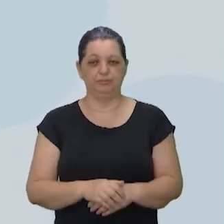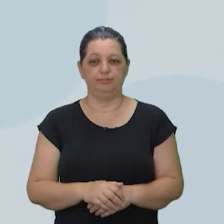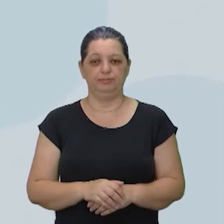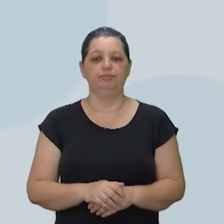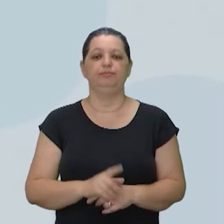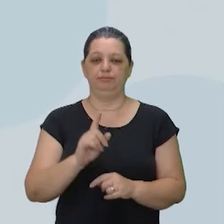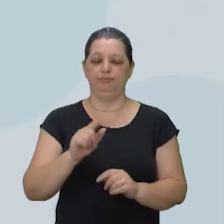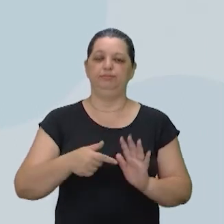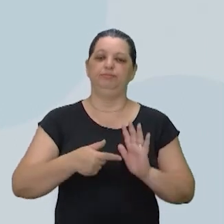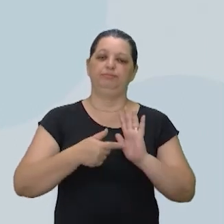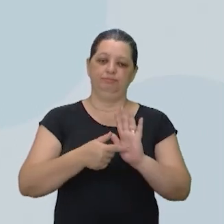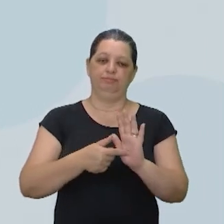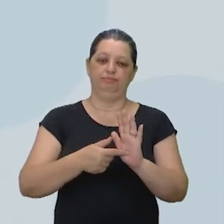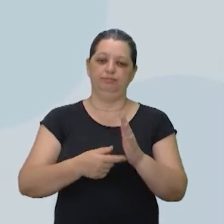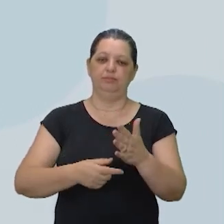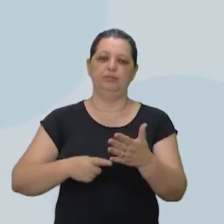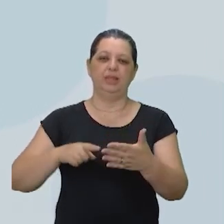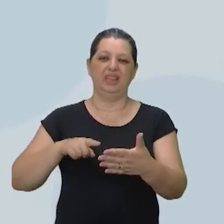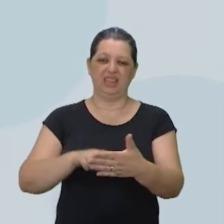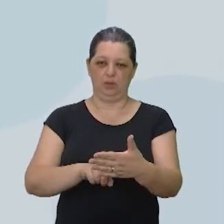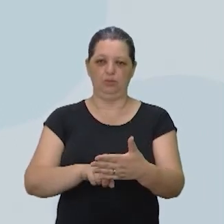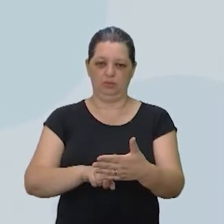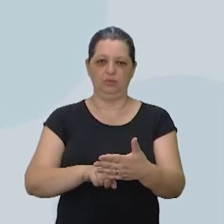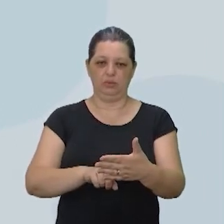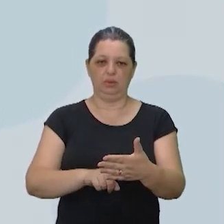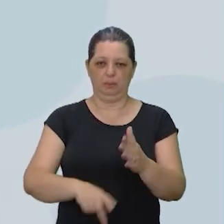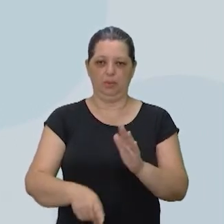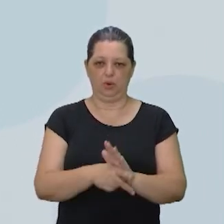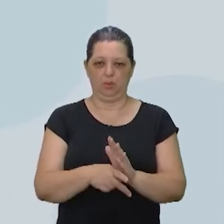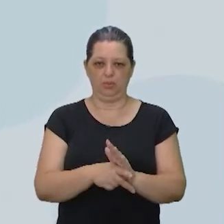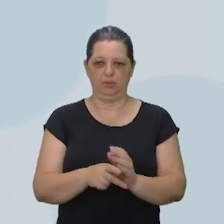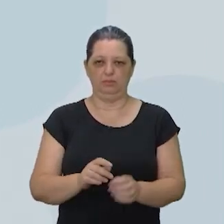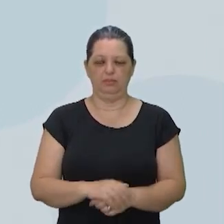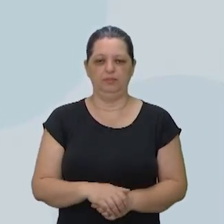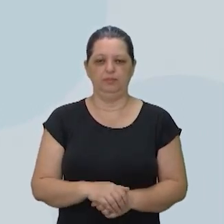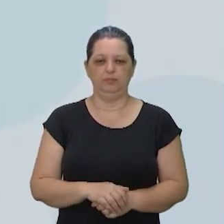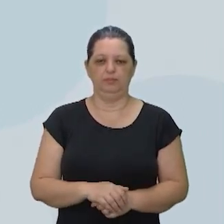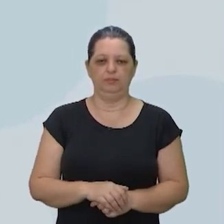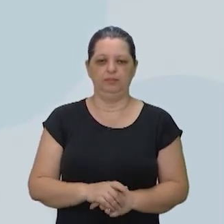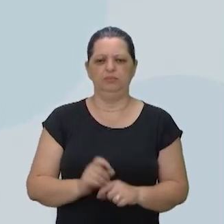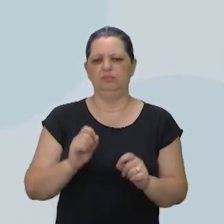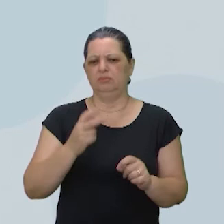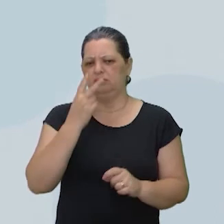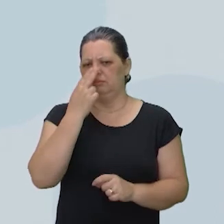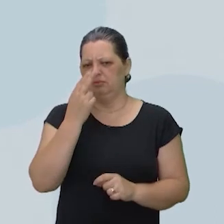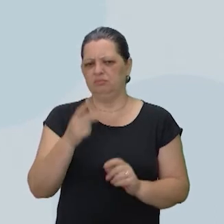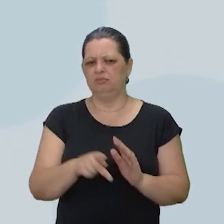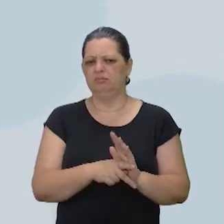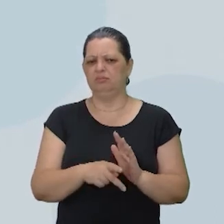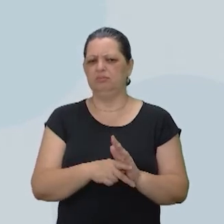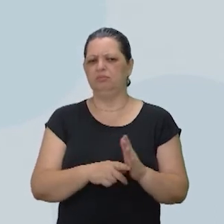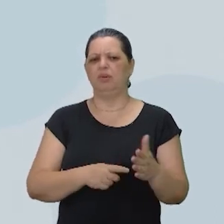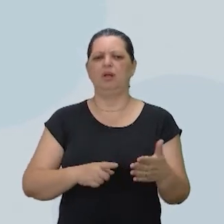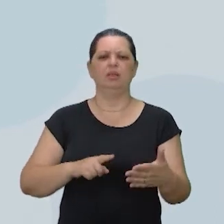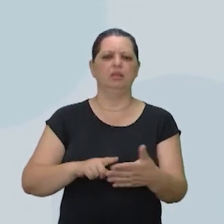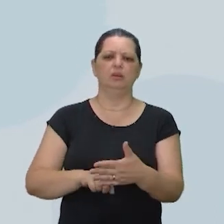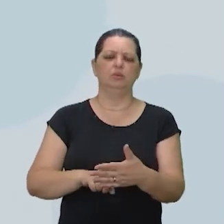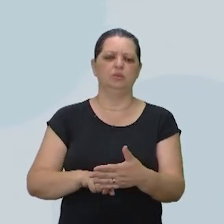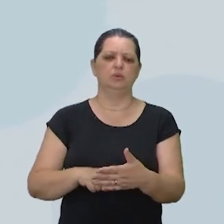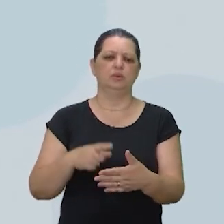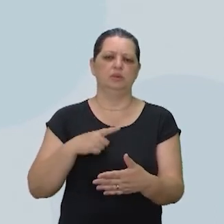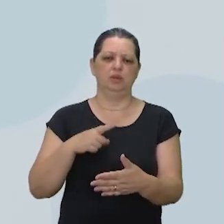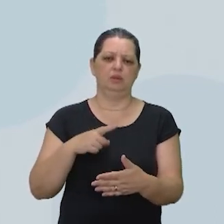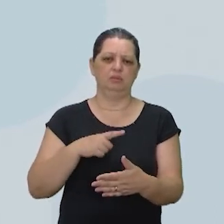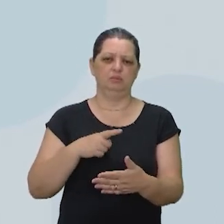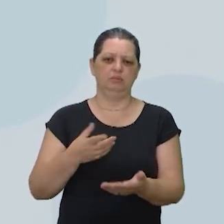que denuncia, né? Perfeito. E o que você acha que tem a ver essa denúncia na perspectiva que